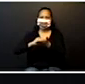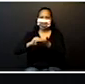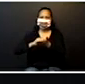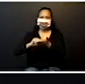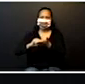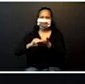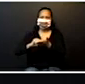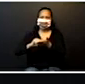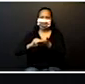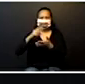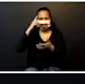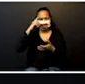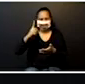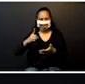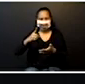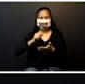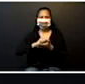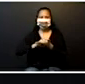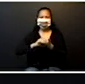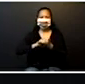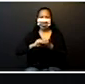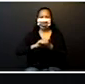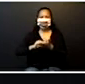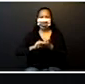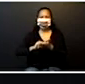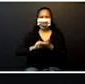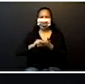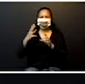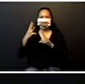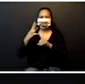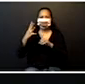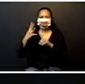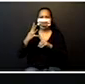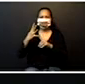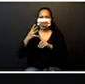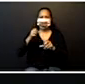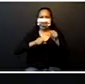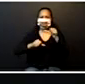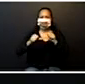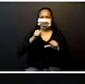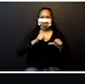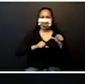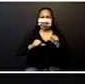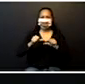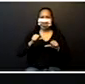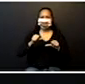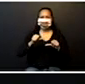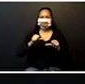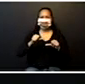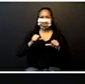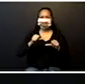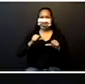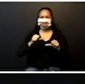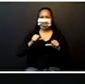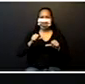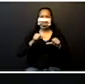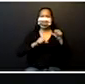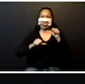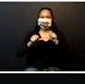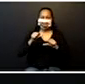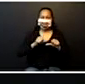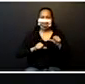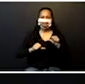E depois ele está mandando na estrofe 4, substitua. Ou seja, você vai trocar, você vai fazer uma